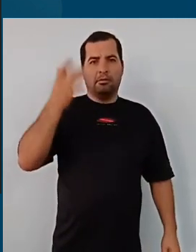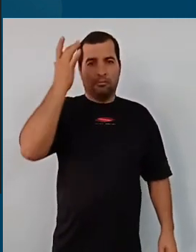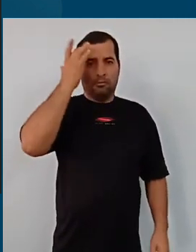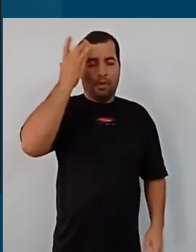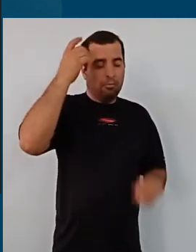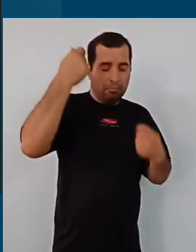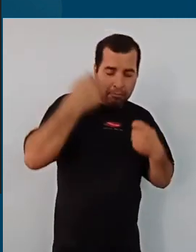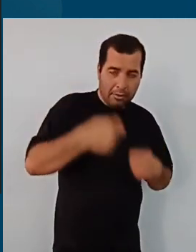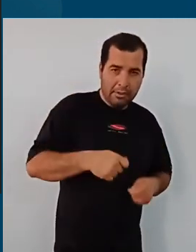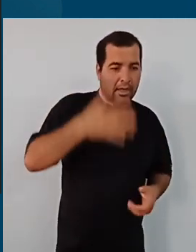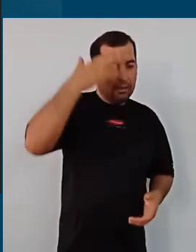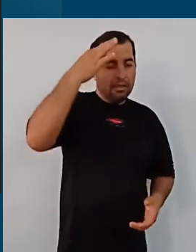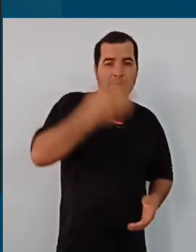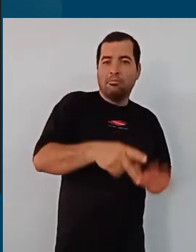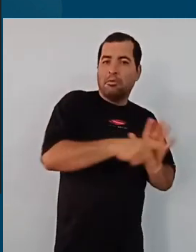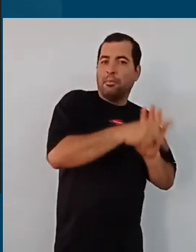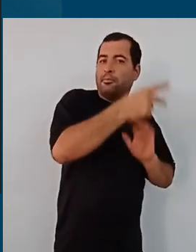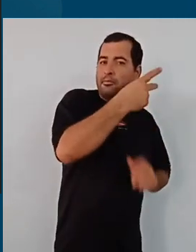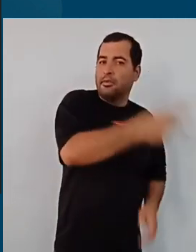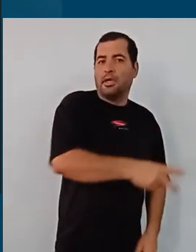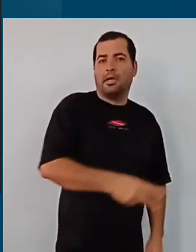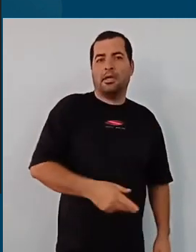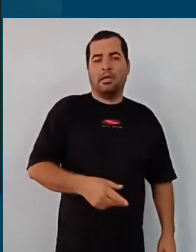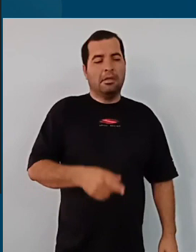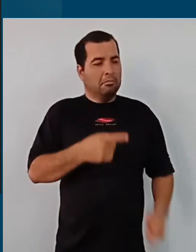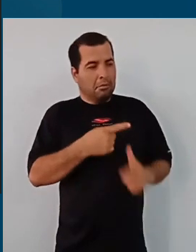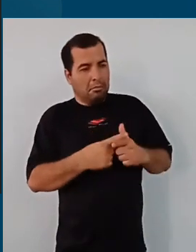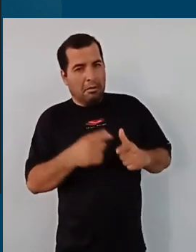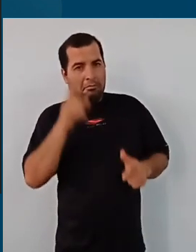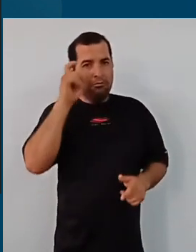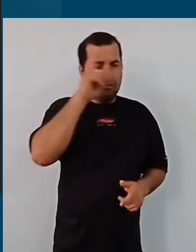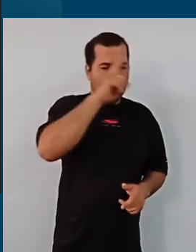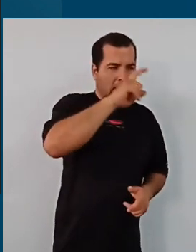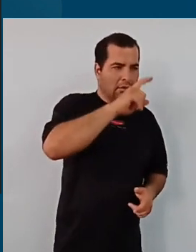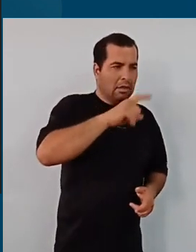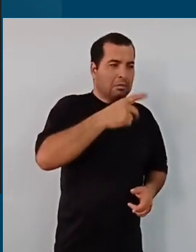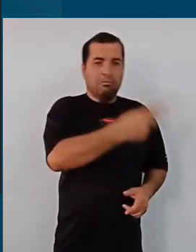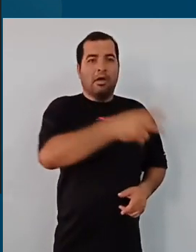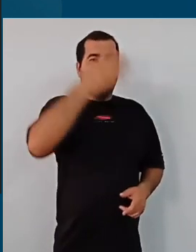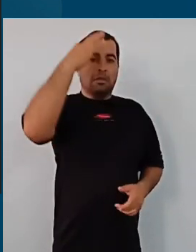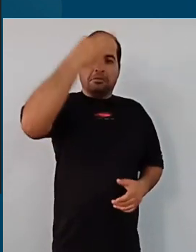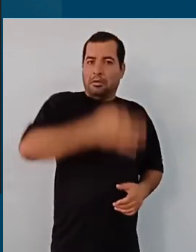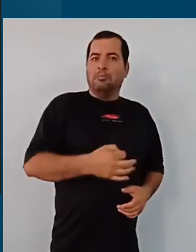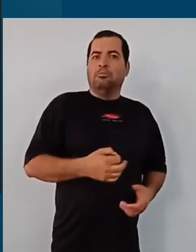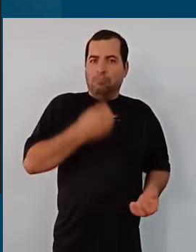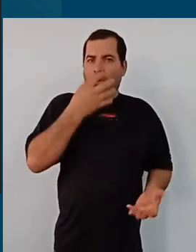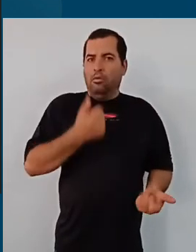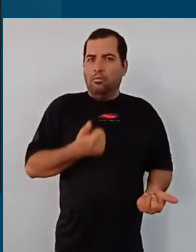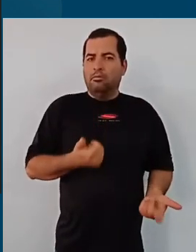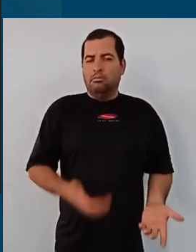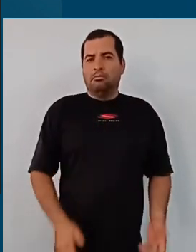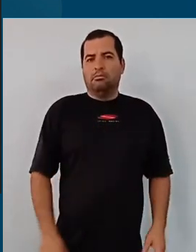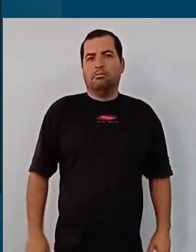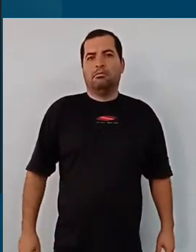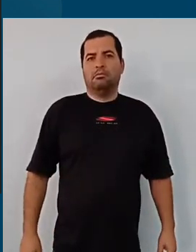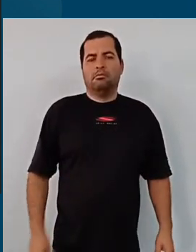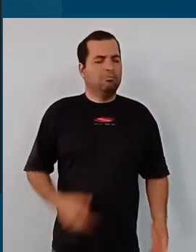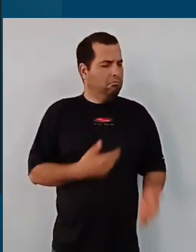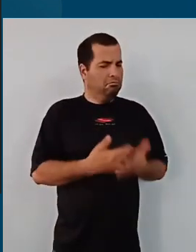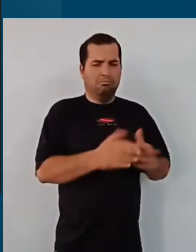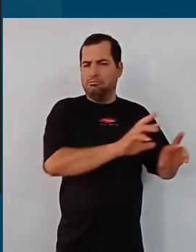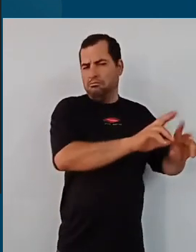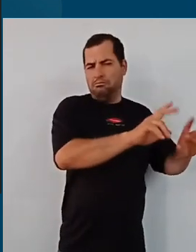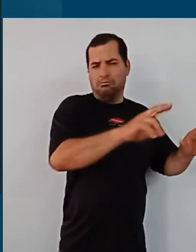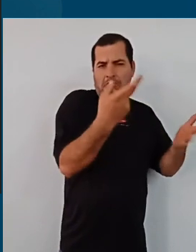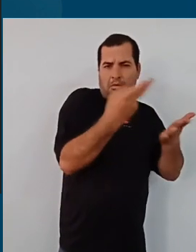de valores e decidir por si mesmos frente a dificuldades e circunstâncias, frente a diferentes circunstâncias